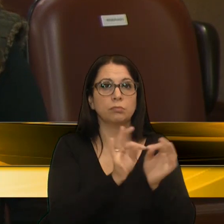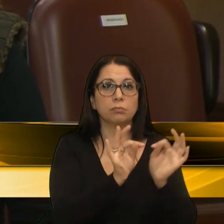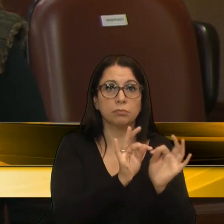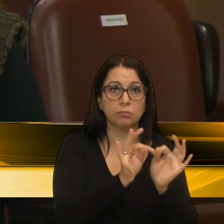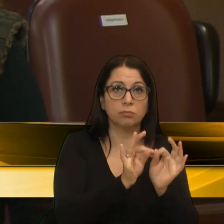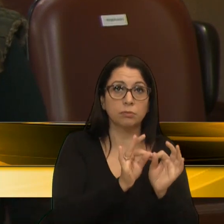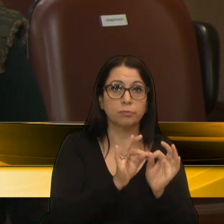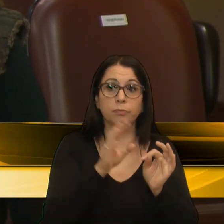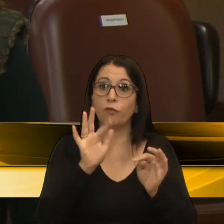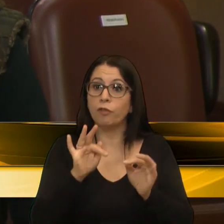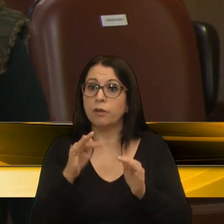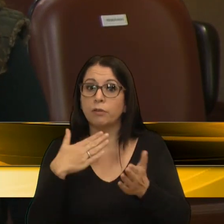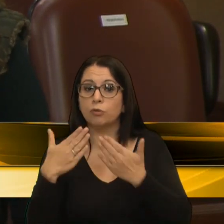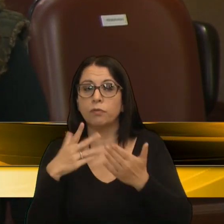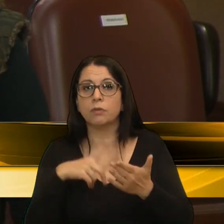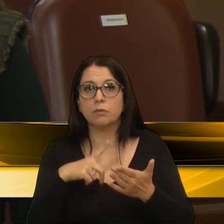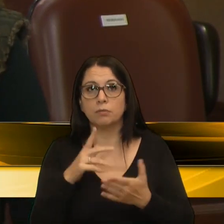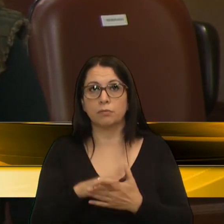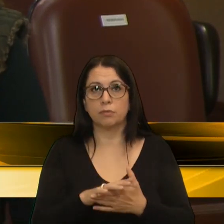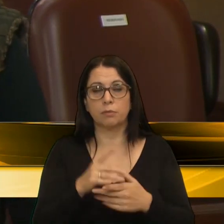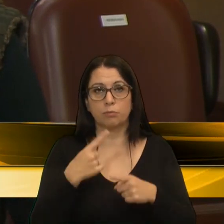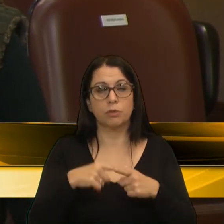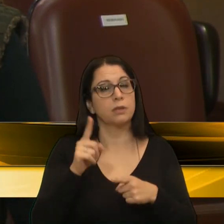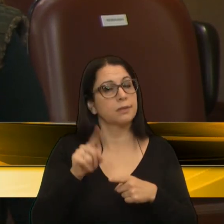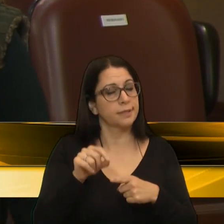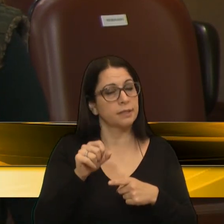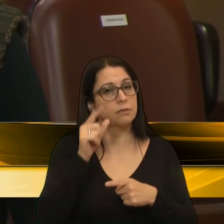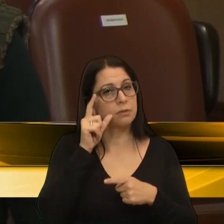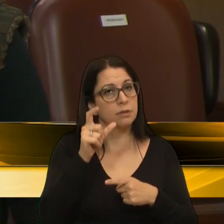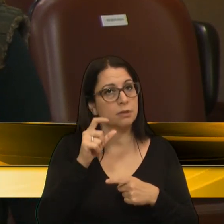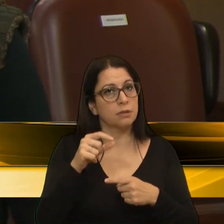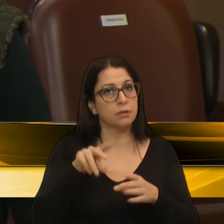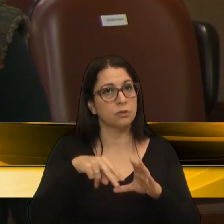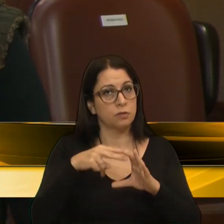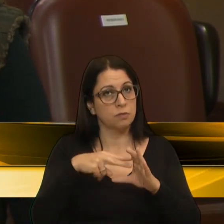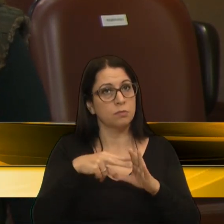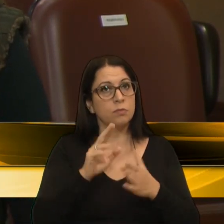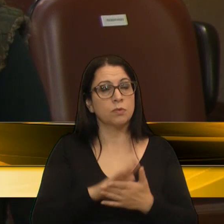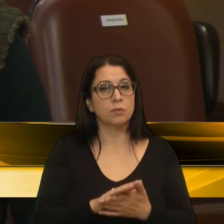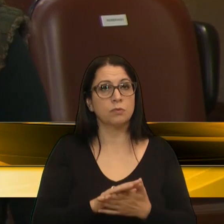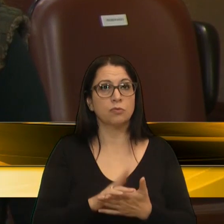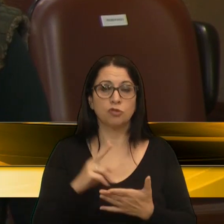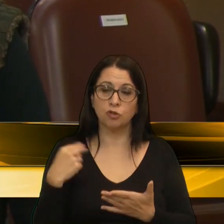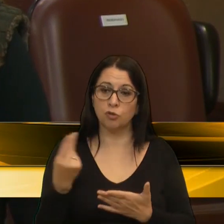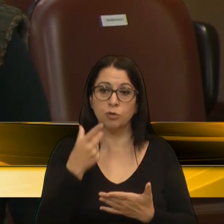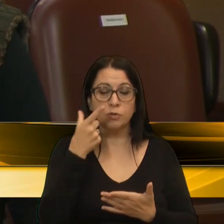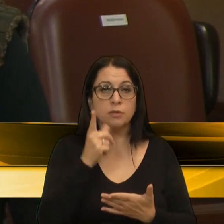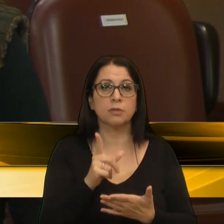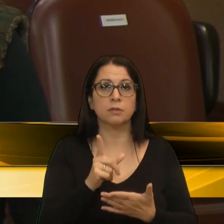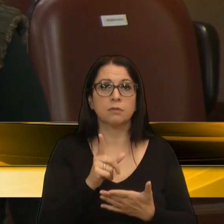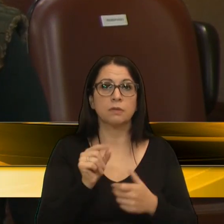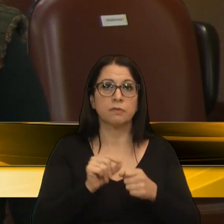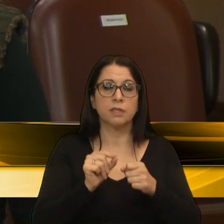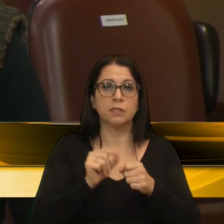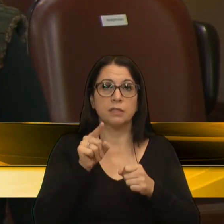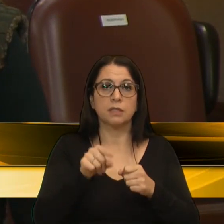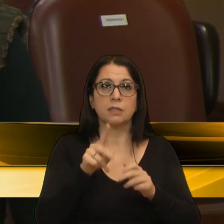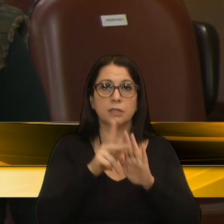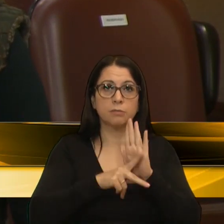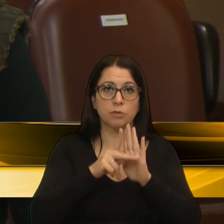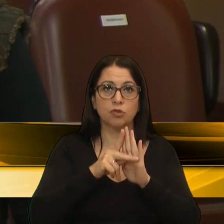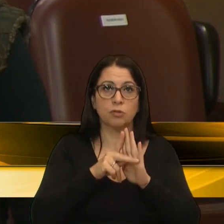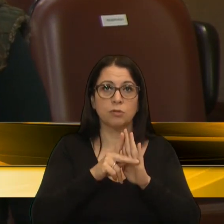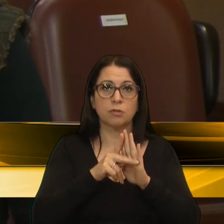fato, tirar as dúvidas que existem, porque é sim do interesse da Câmara de Vereadores da gente conseguir fazer com que esse